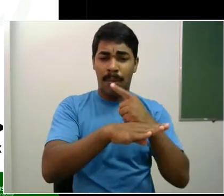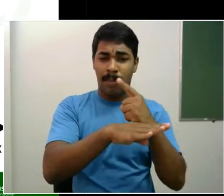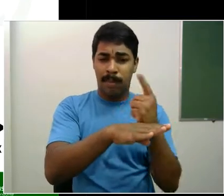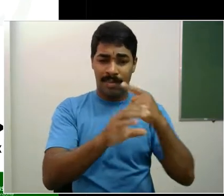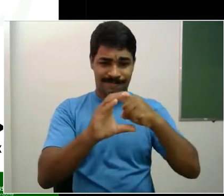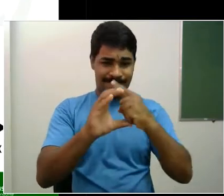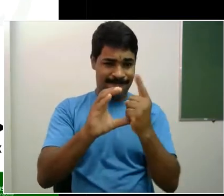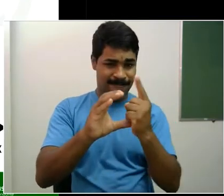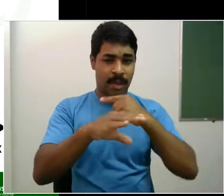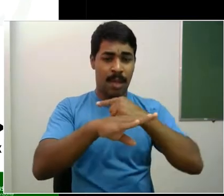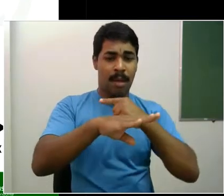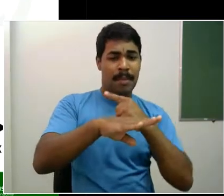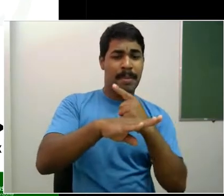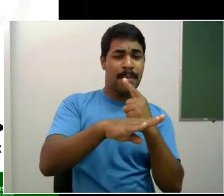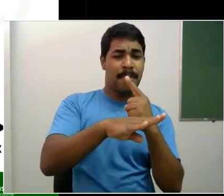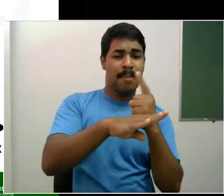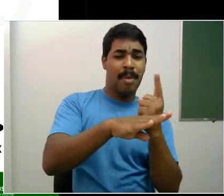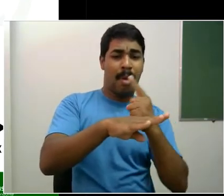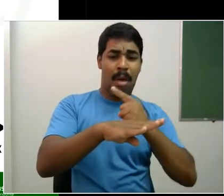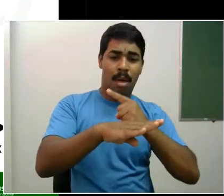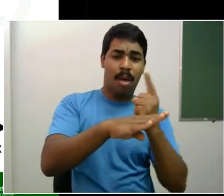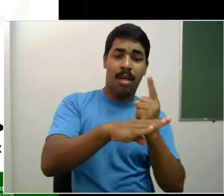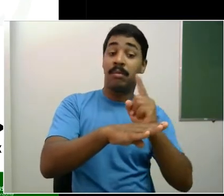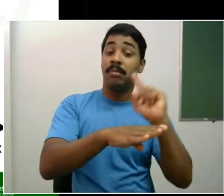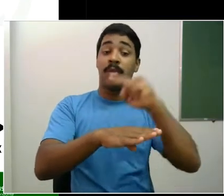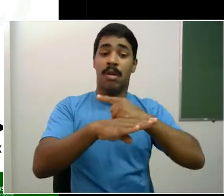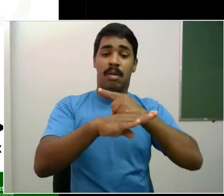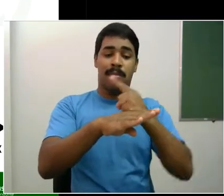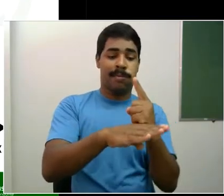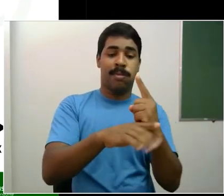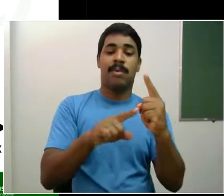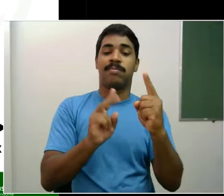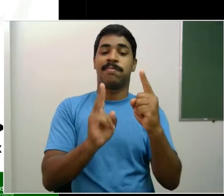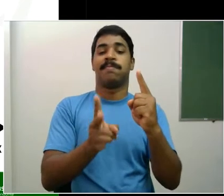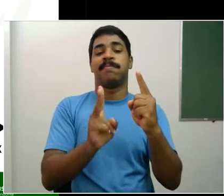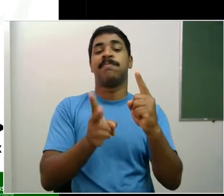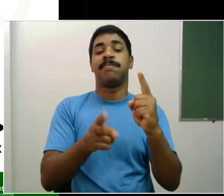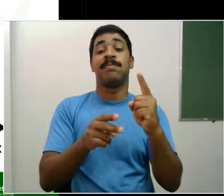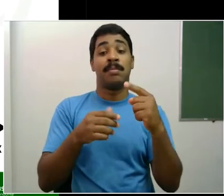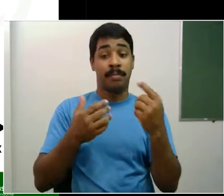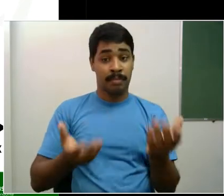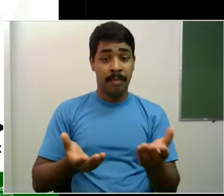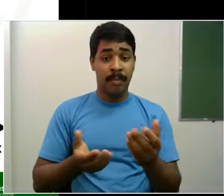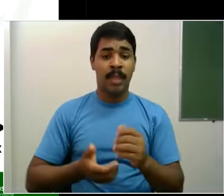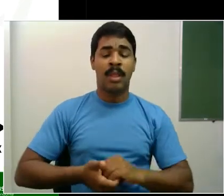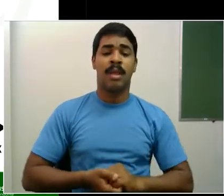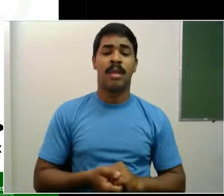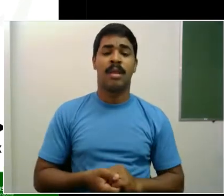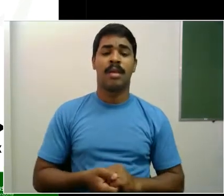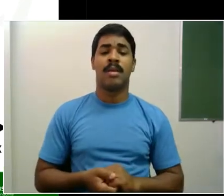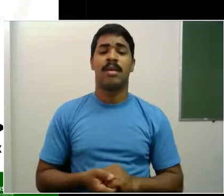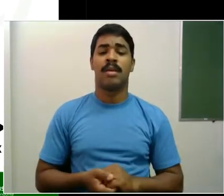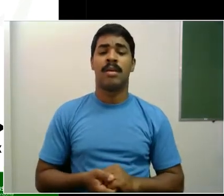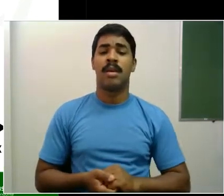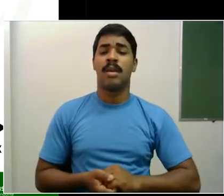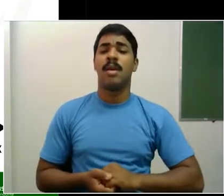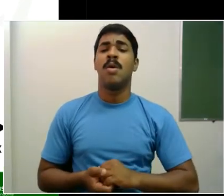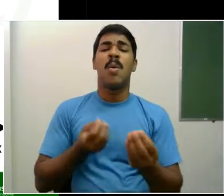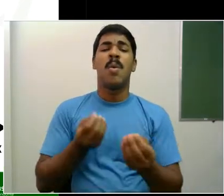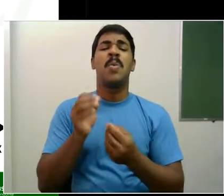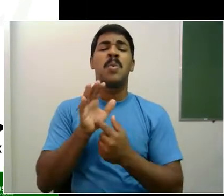a uma velocidade constante, né? Tanto é que nós usamos para representar o movimento